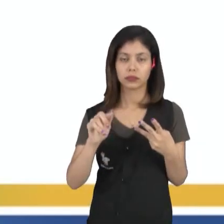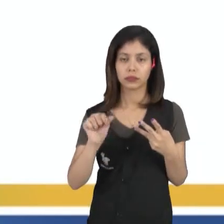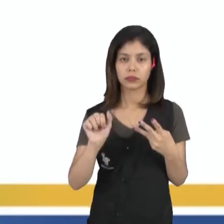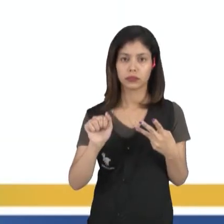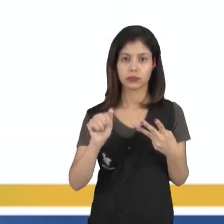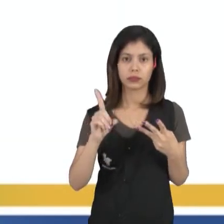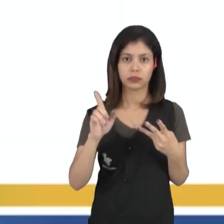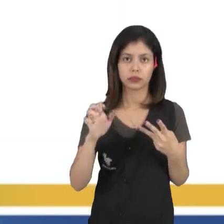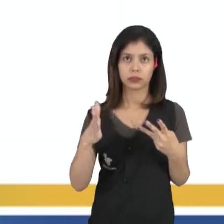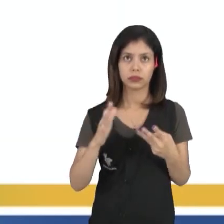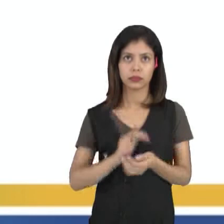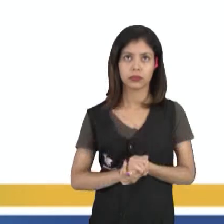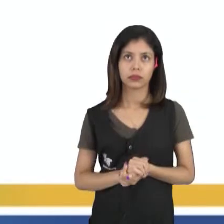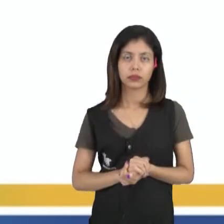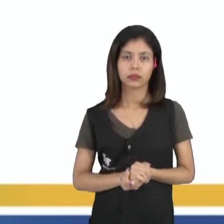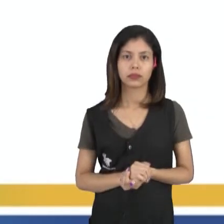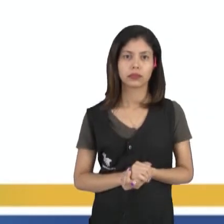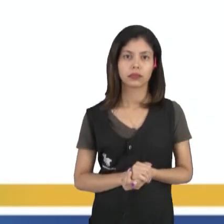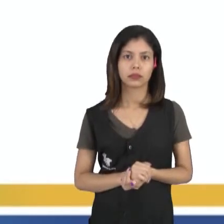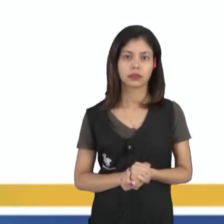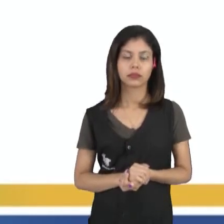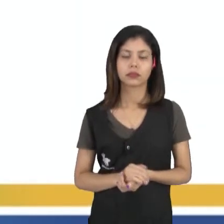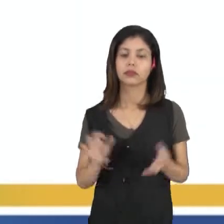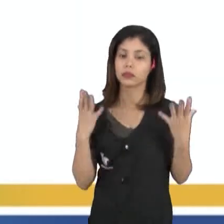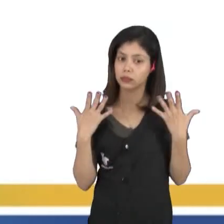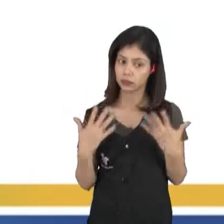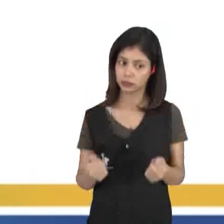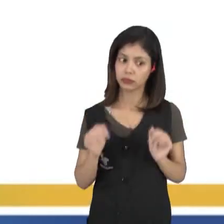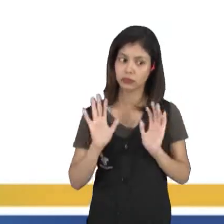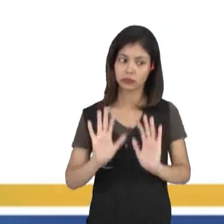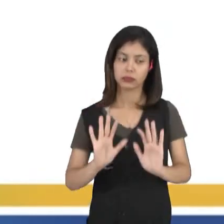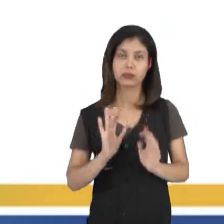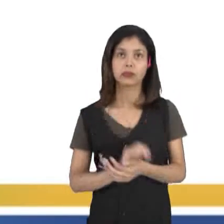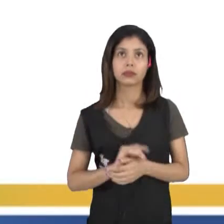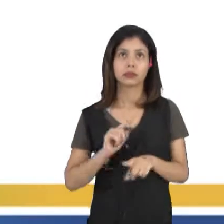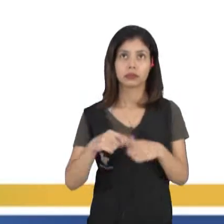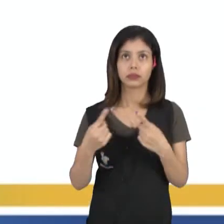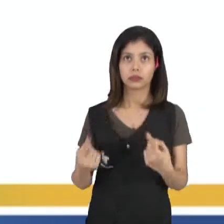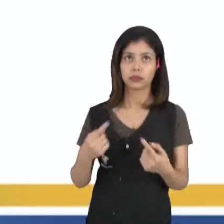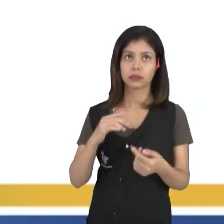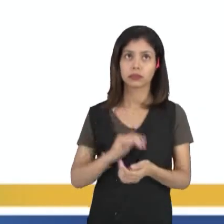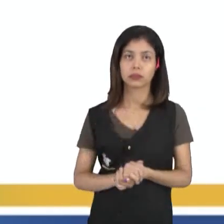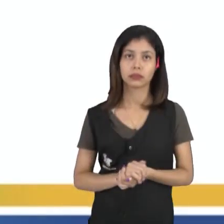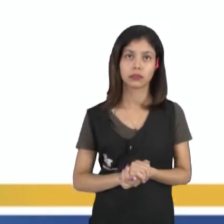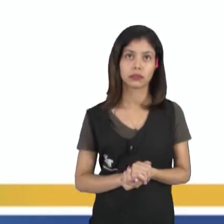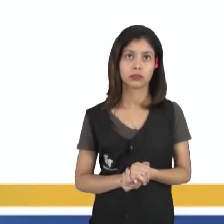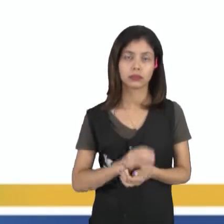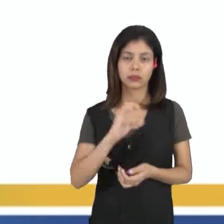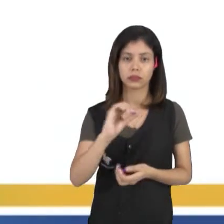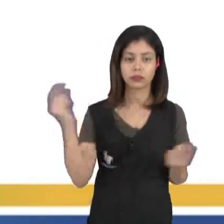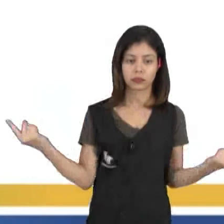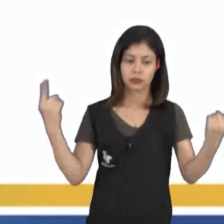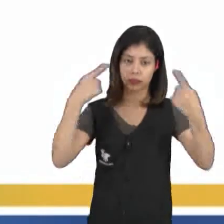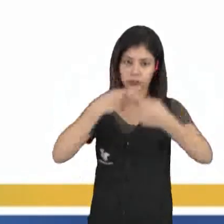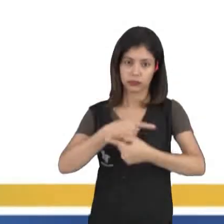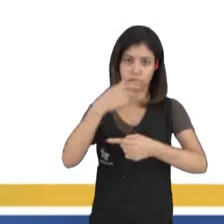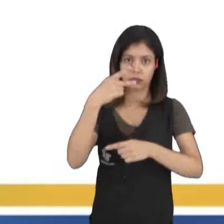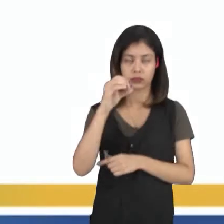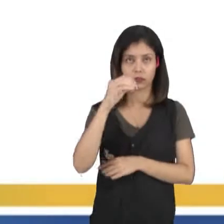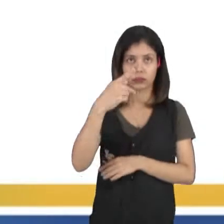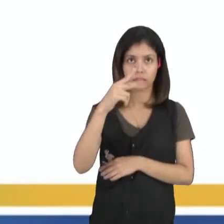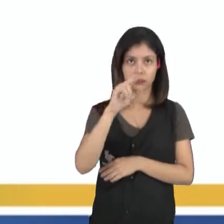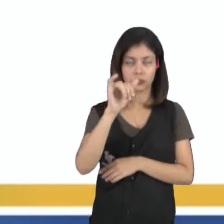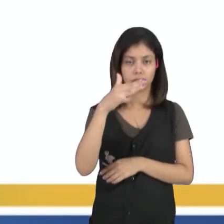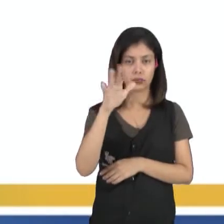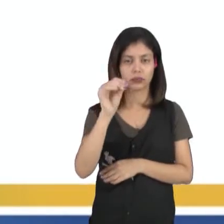uma conformidade, já se conformou, né? E o mas ali é uma oposição, mas